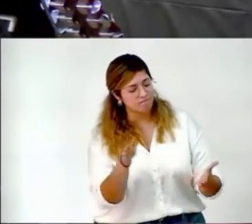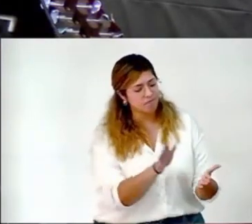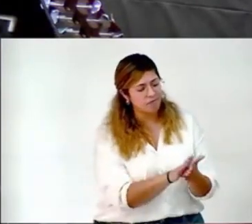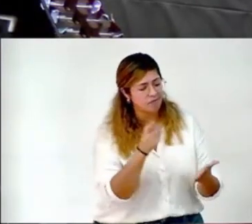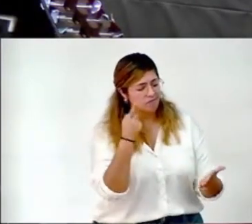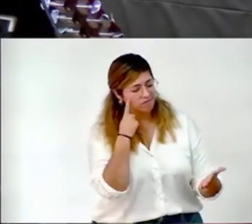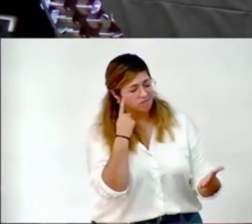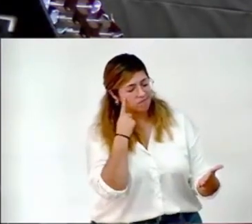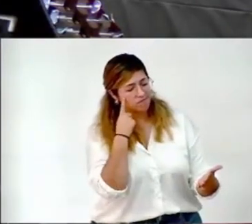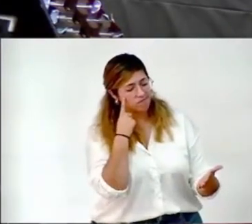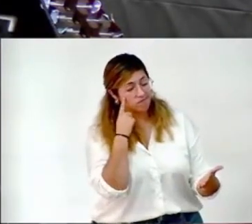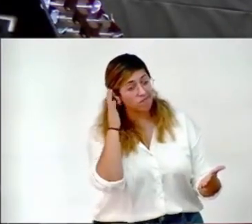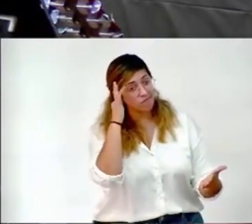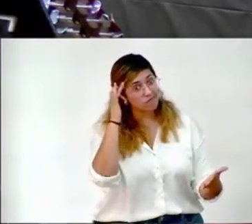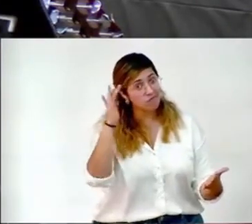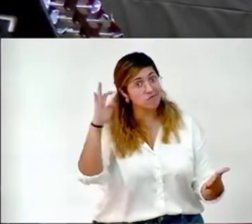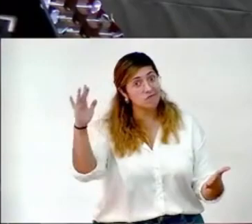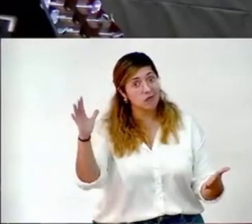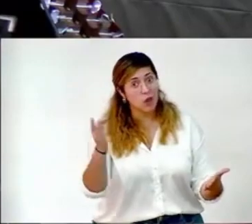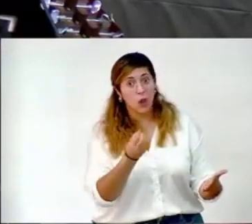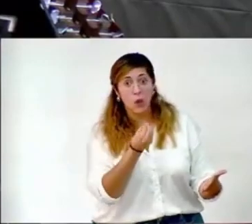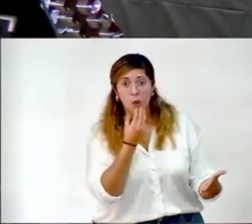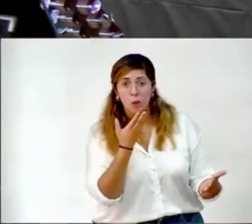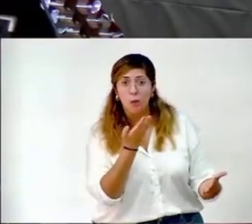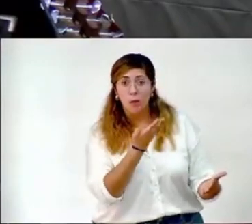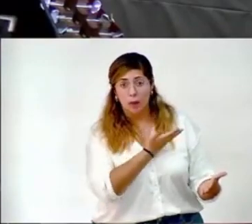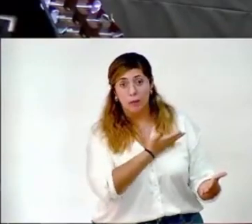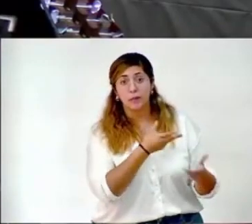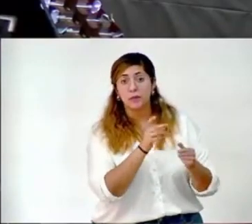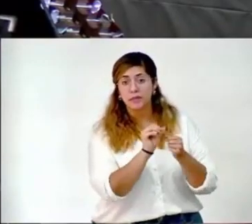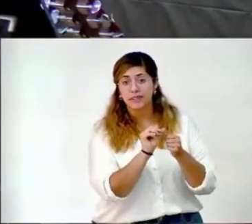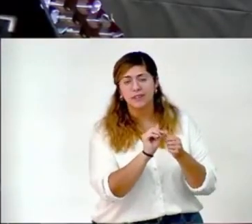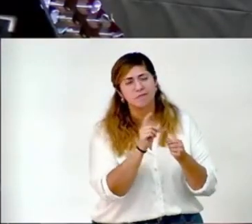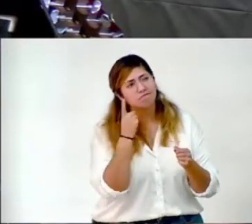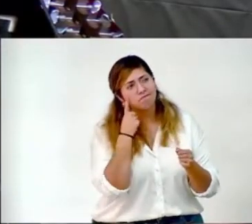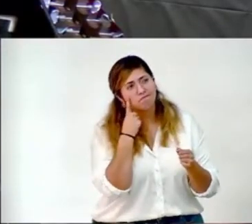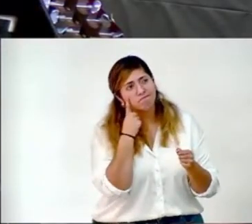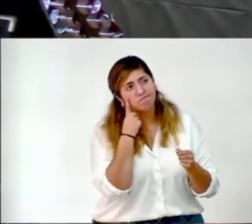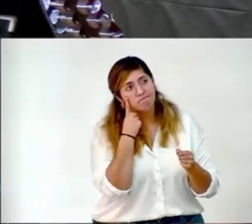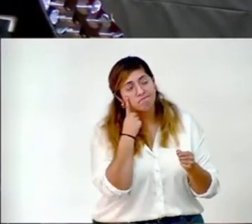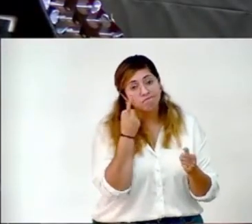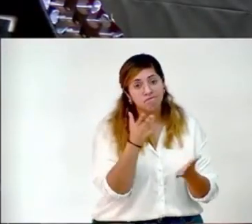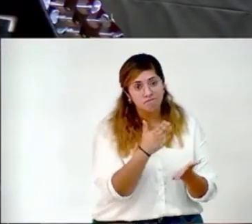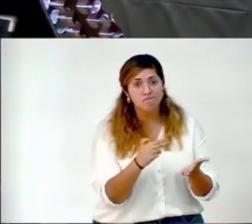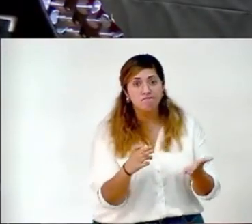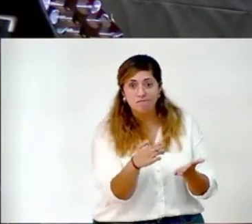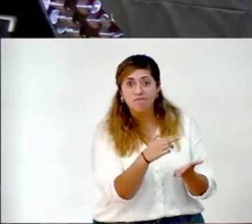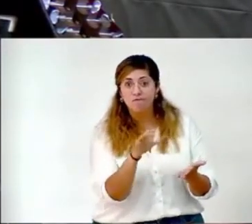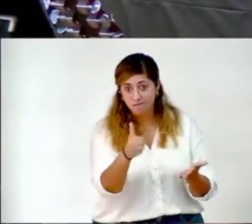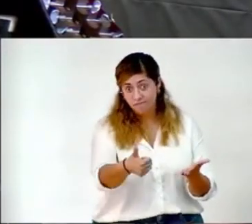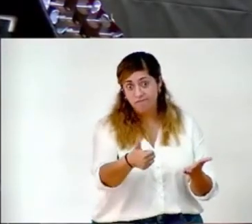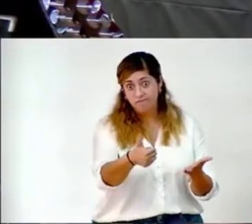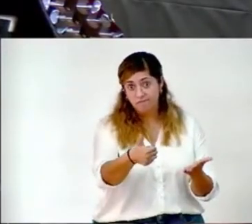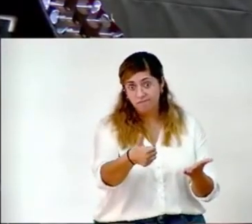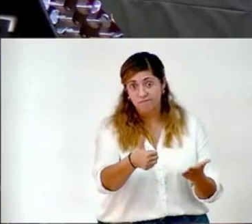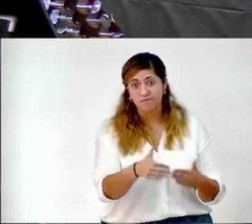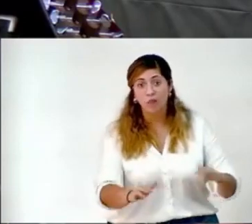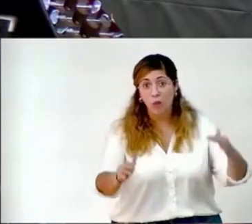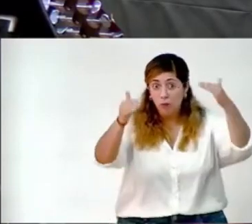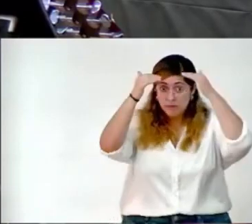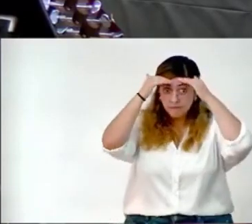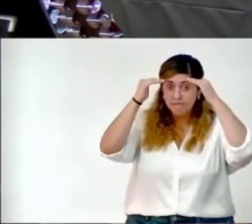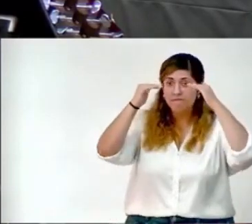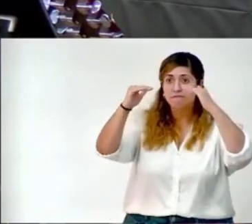você pode fazer por essa pessoa, por esse amiguinho que te fez o mal. Em obediência